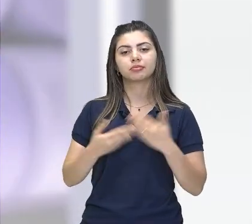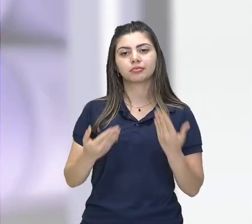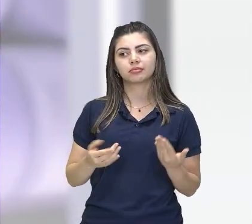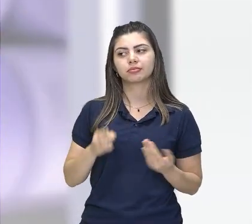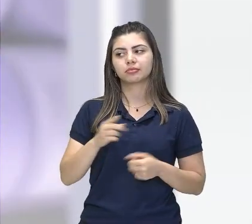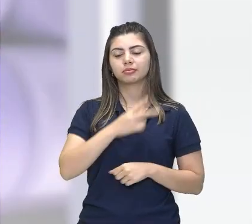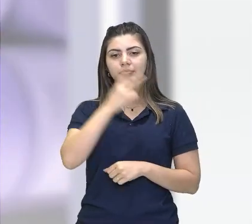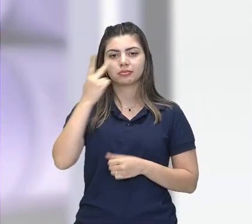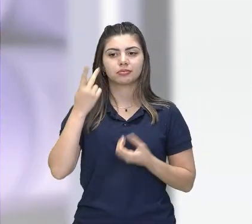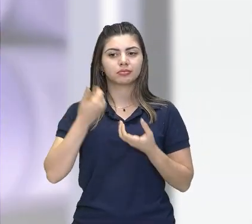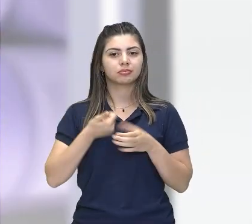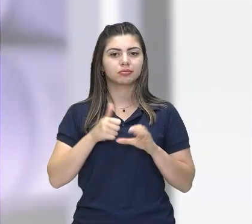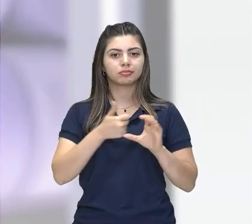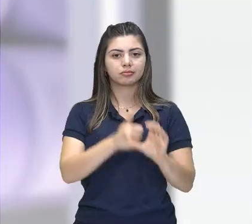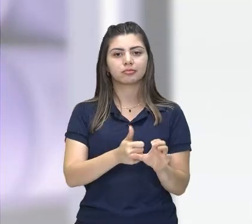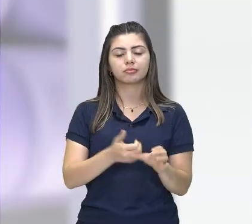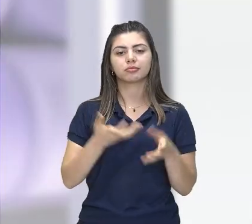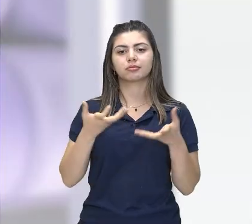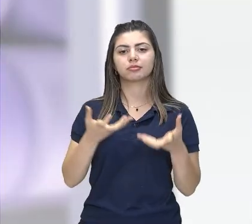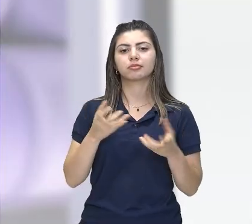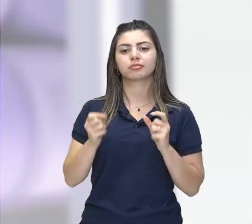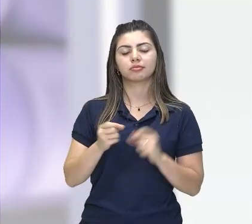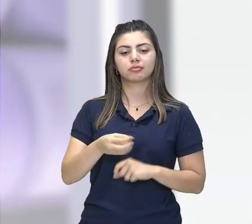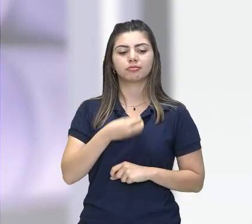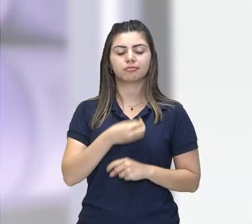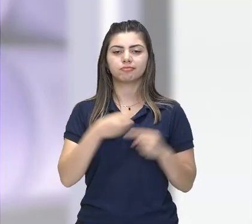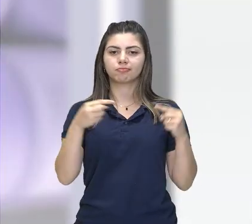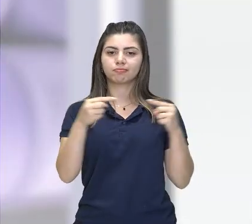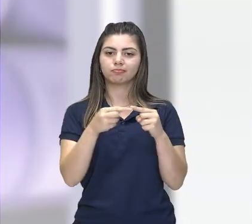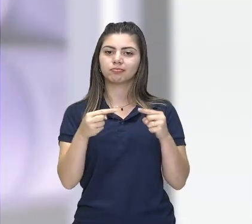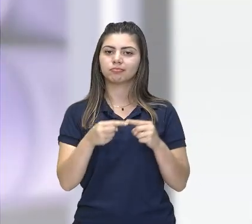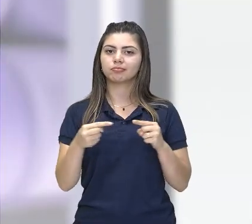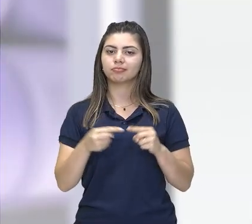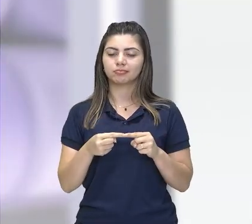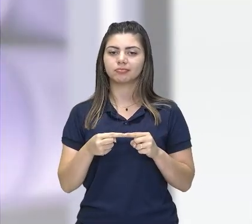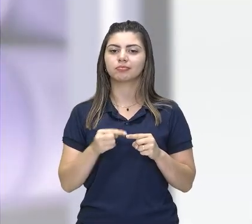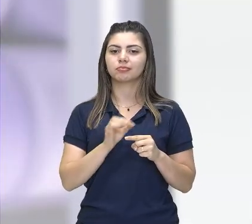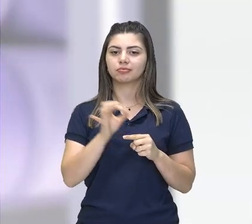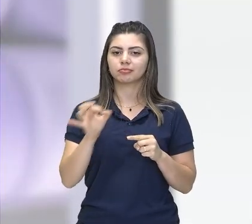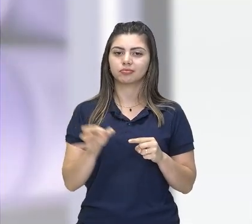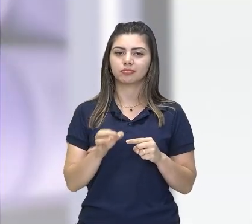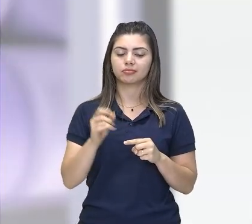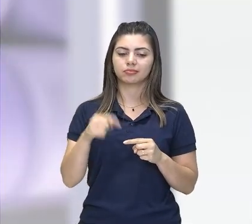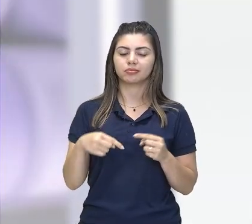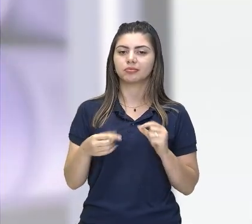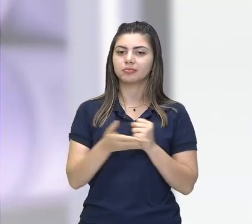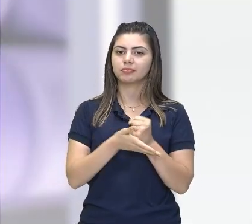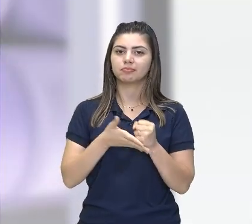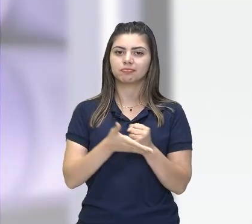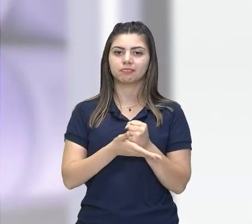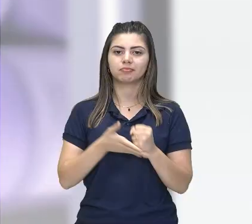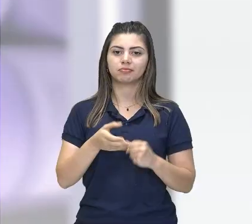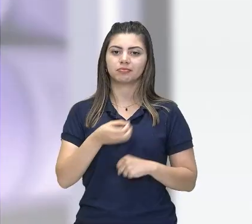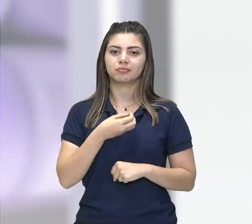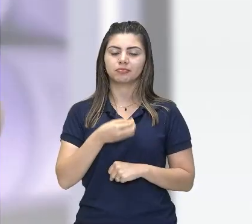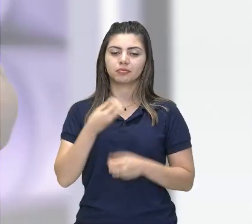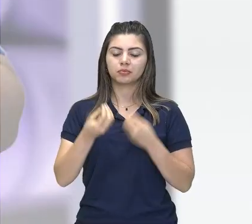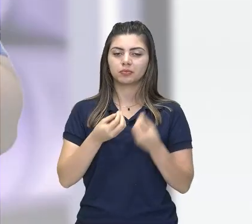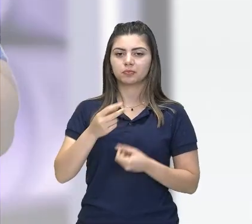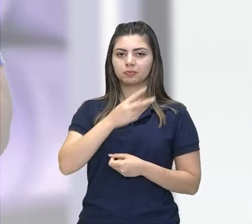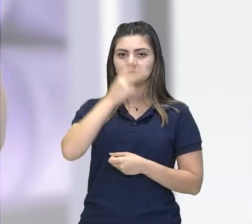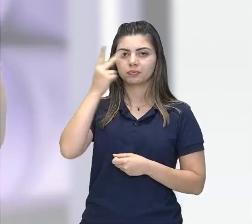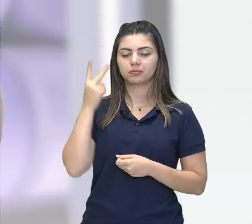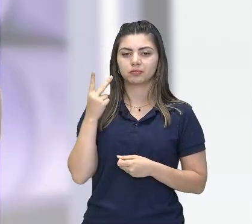cristãos procuram vivenciar no seu dia a dia. Essa é a base da vida cristã. Como o cristão como